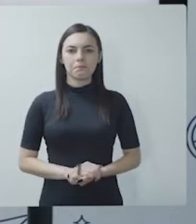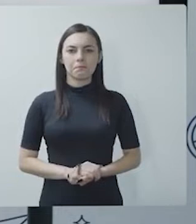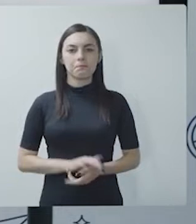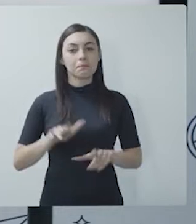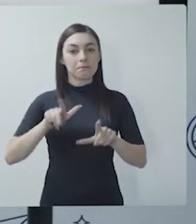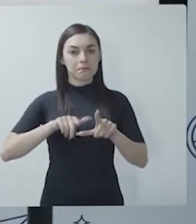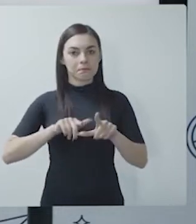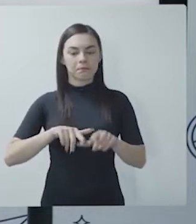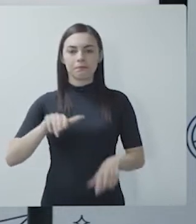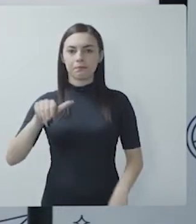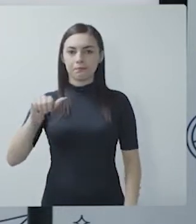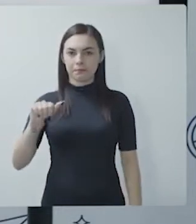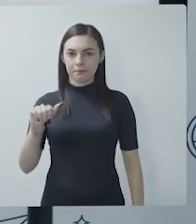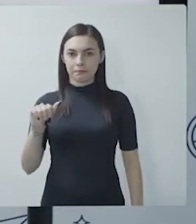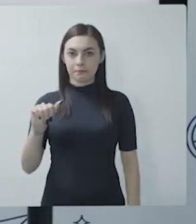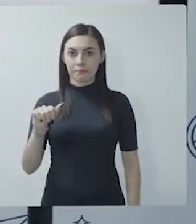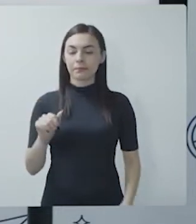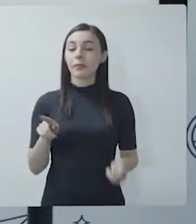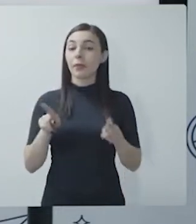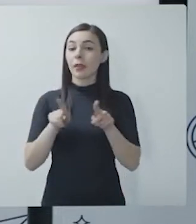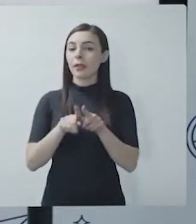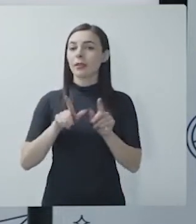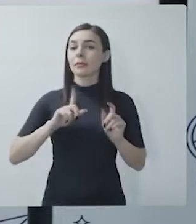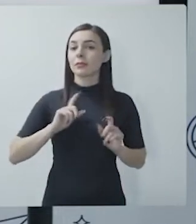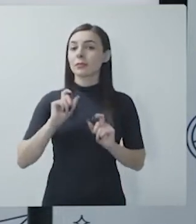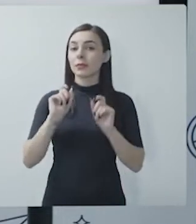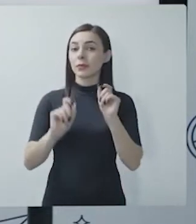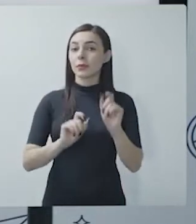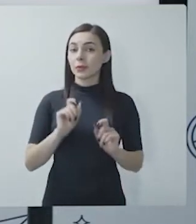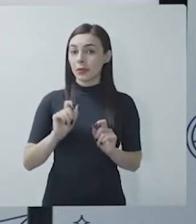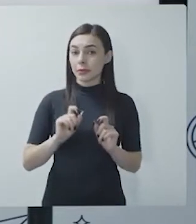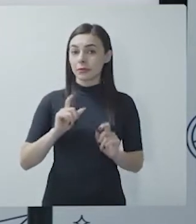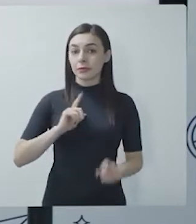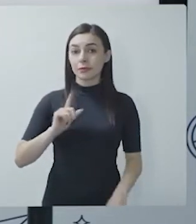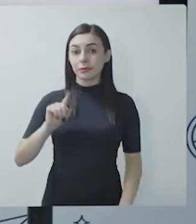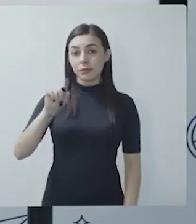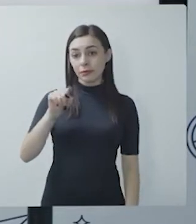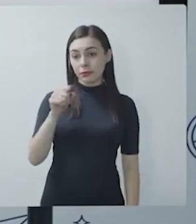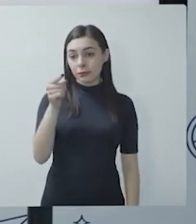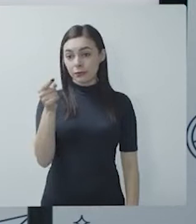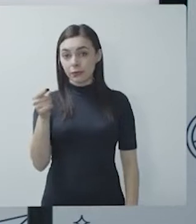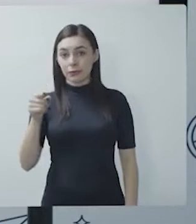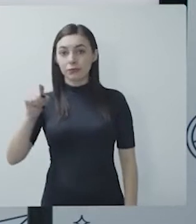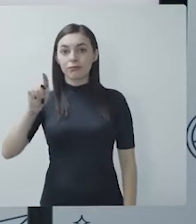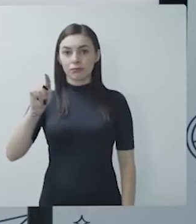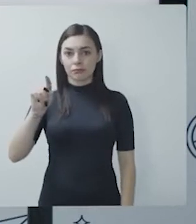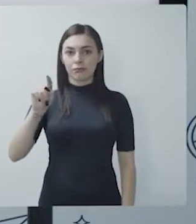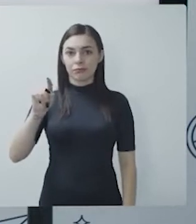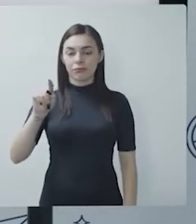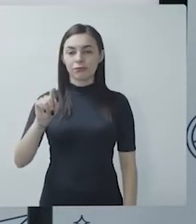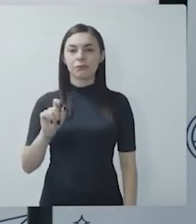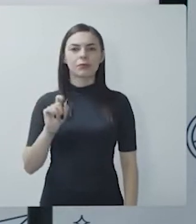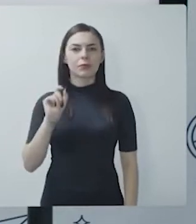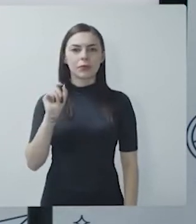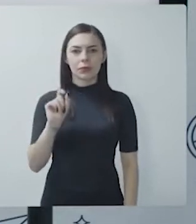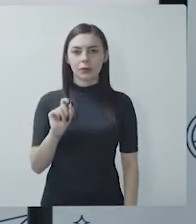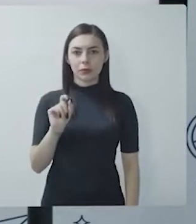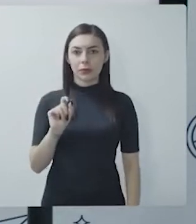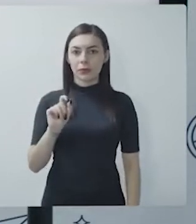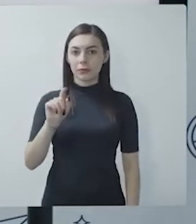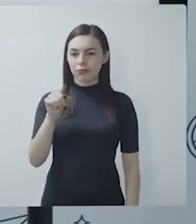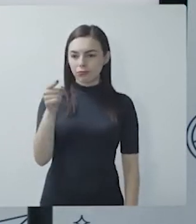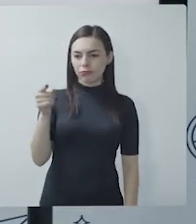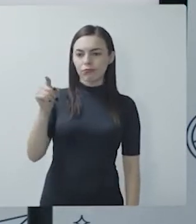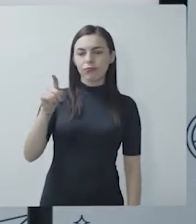O A também tem um acento, tem um sinal gráfico em cima dele, que é